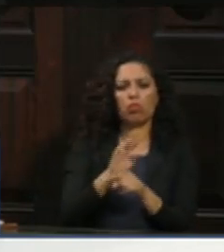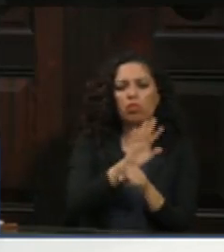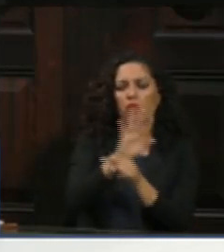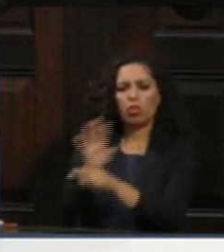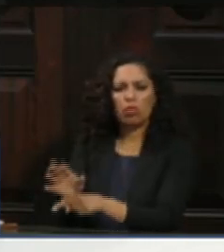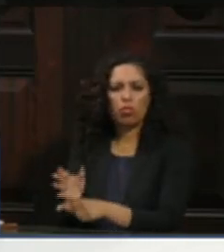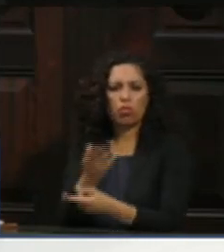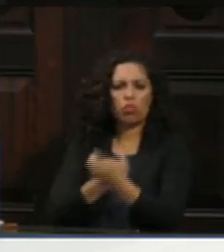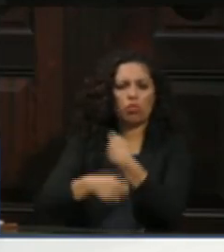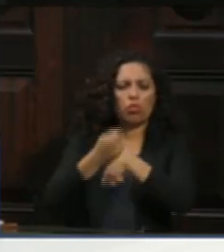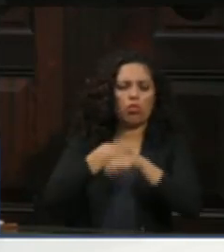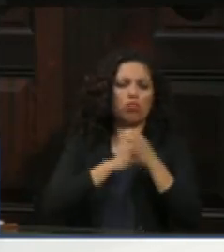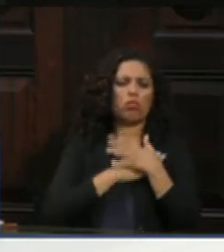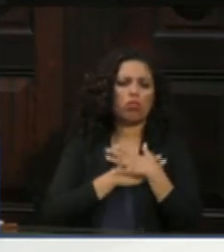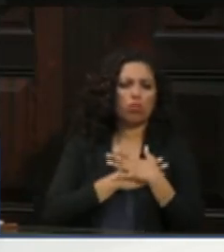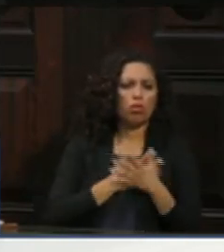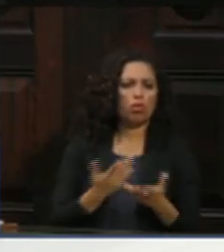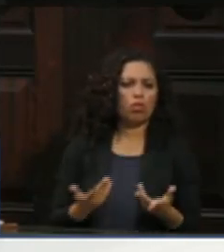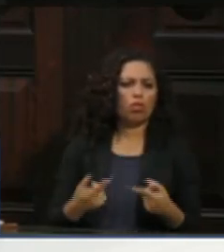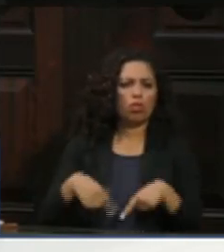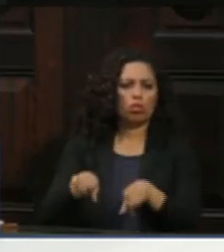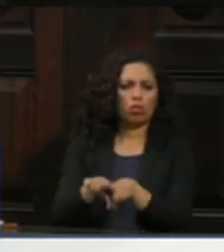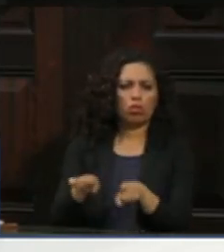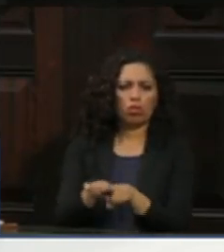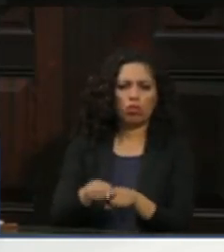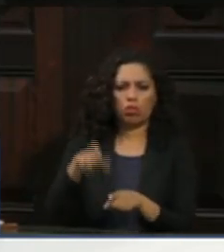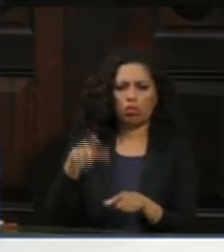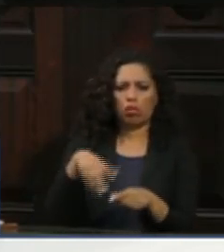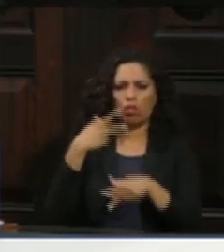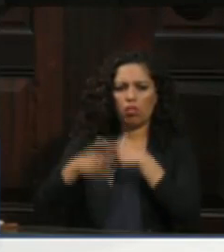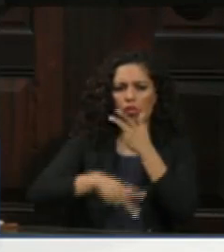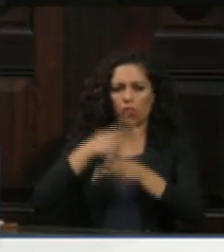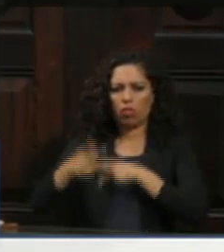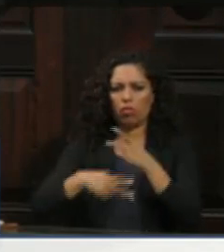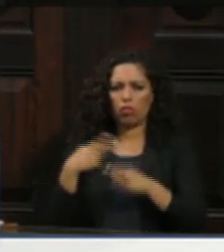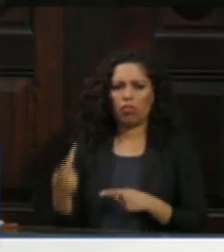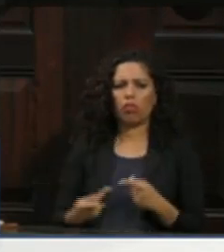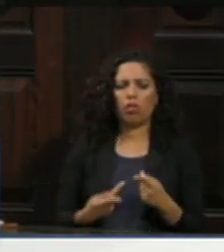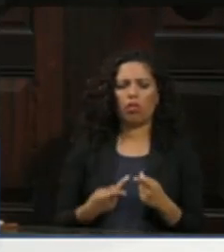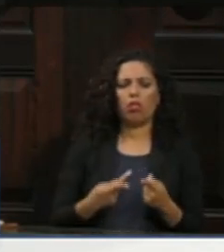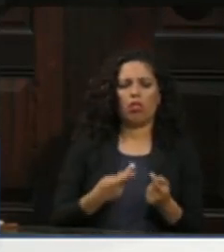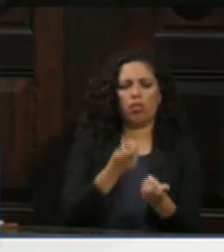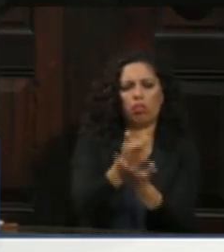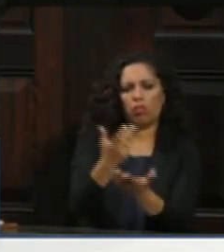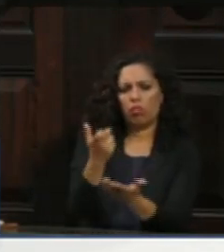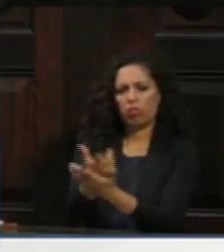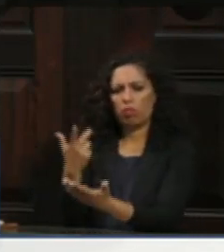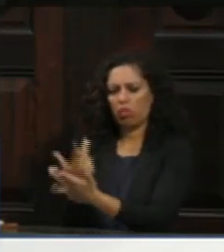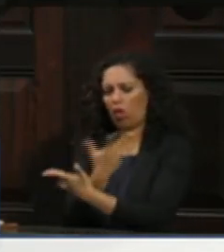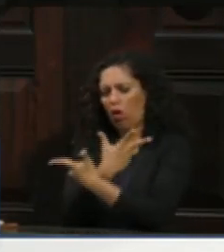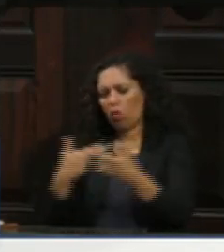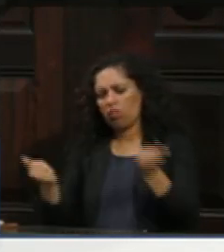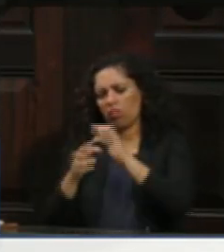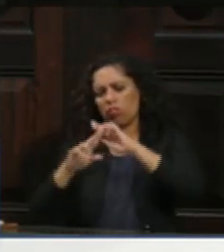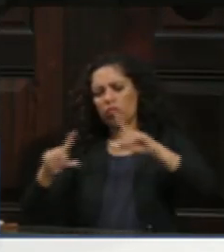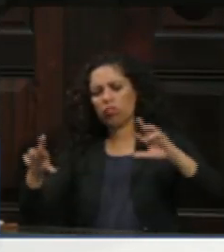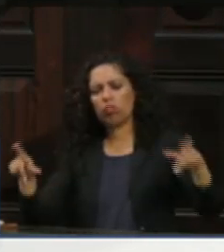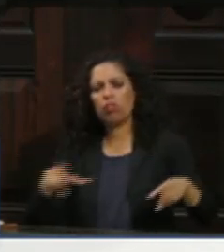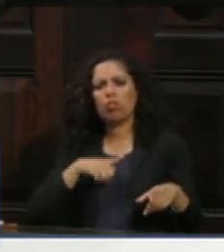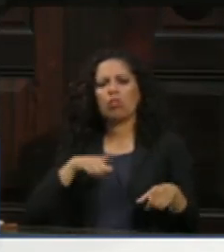elaboração, né? Isso define, para quem não conhece o projeto, quais são os empreendimentos